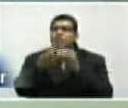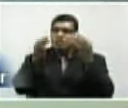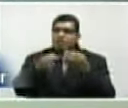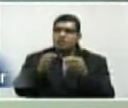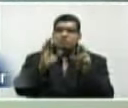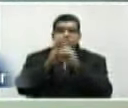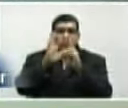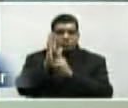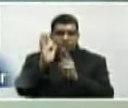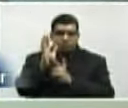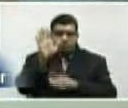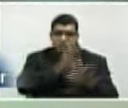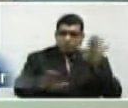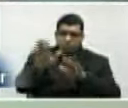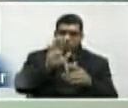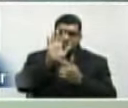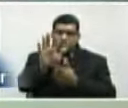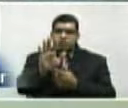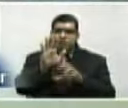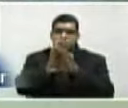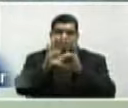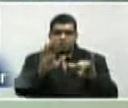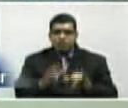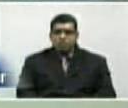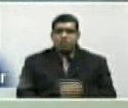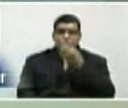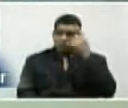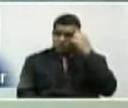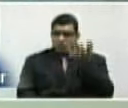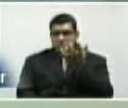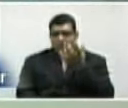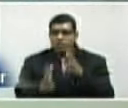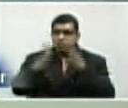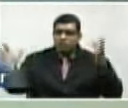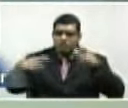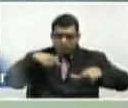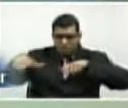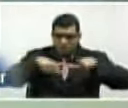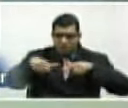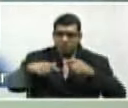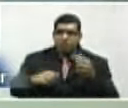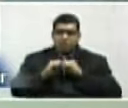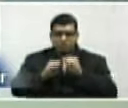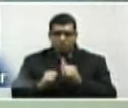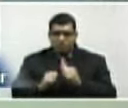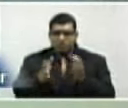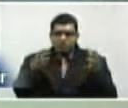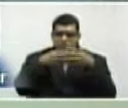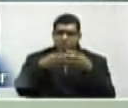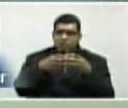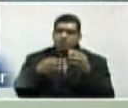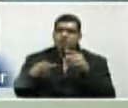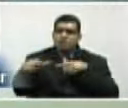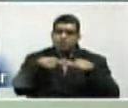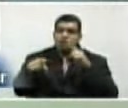de regras de controle e transparência na legislação. Eu acho que esse é o grande desafio para que a gente possa fechar esse